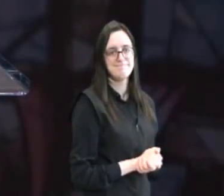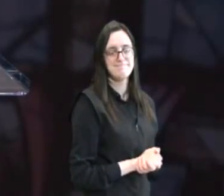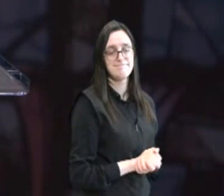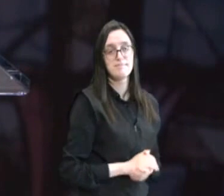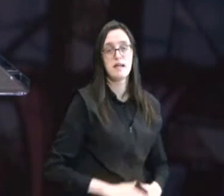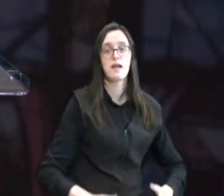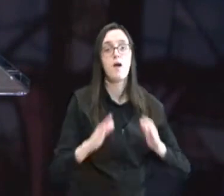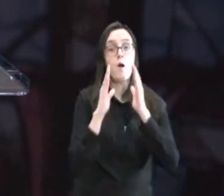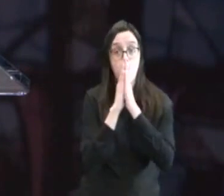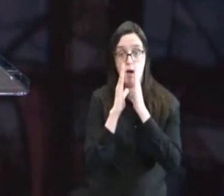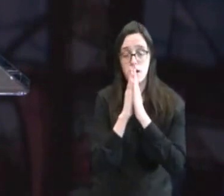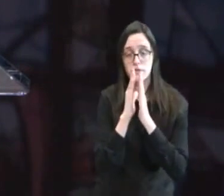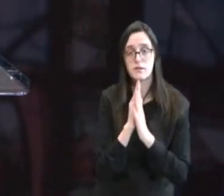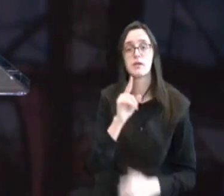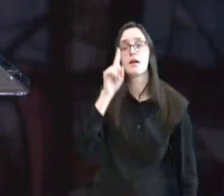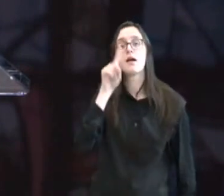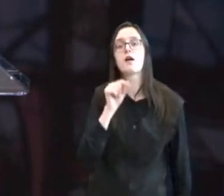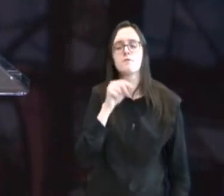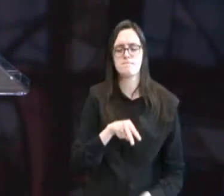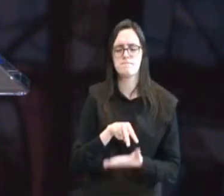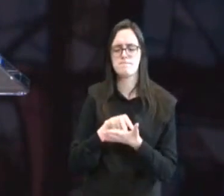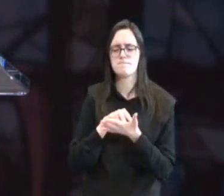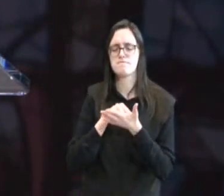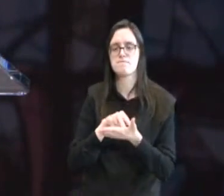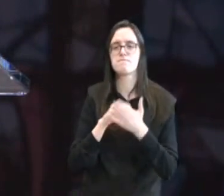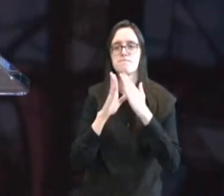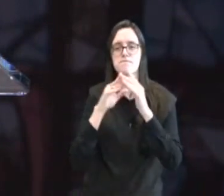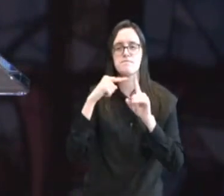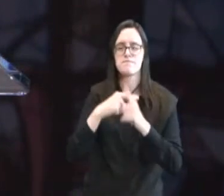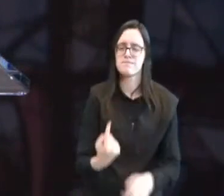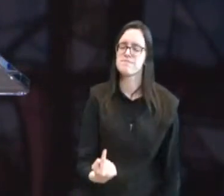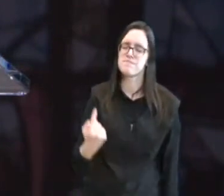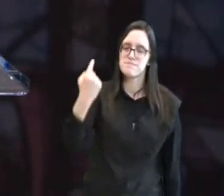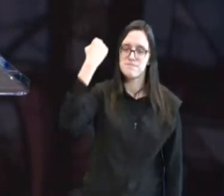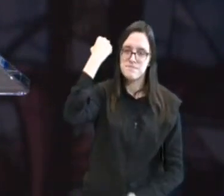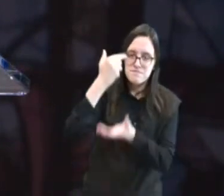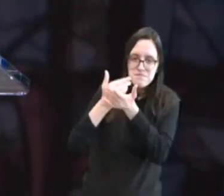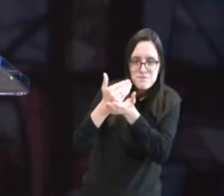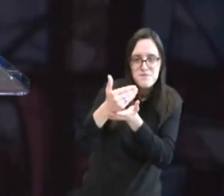irmãos, foi o firme fundamento da igreja primitiva.